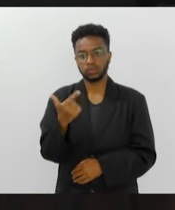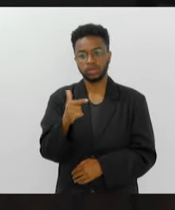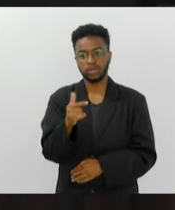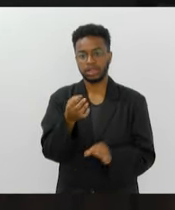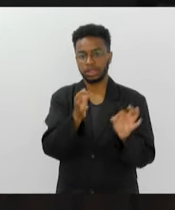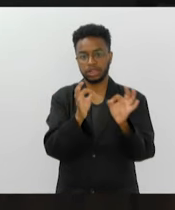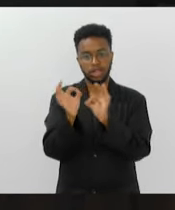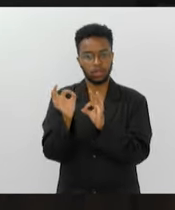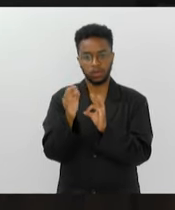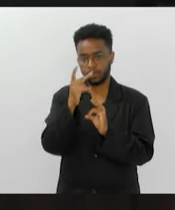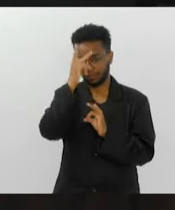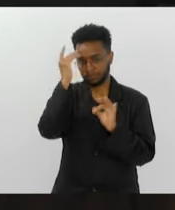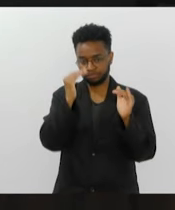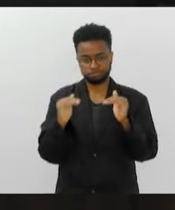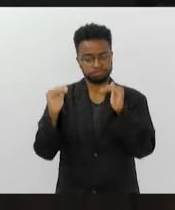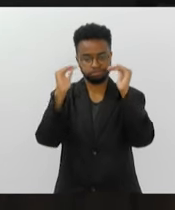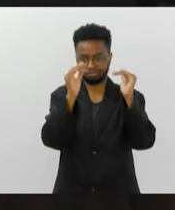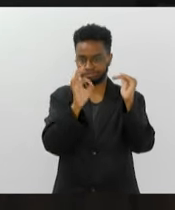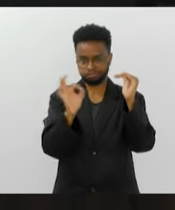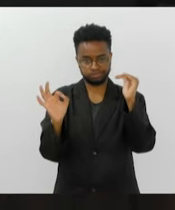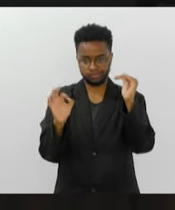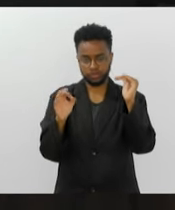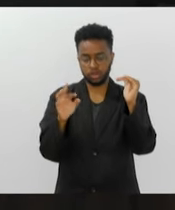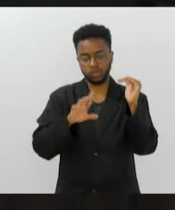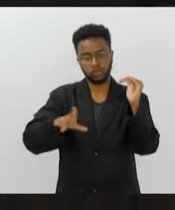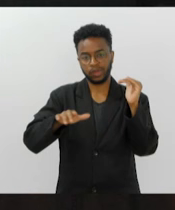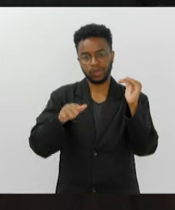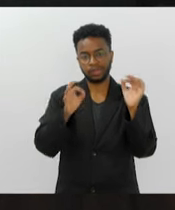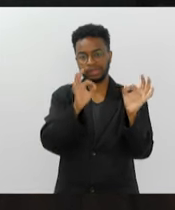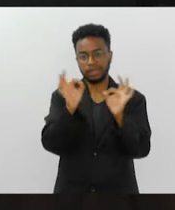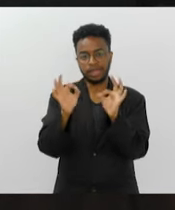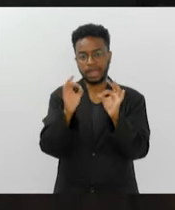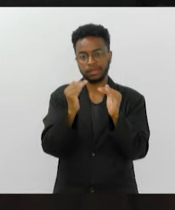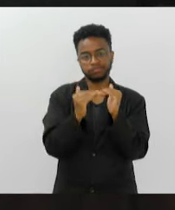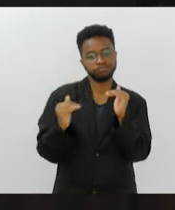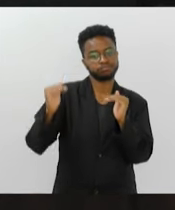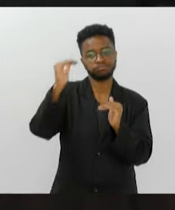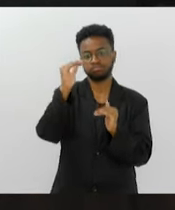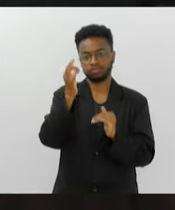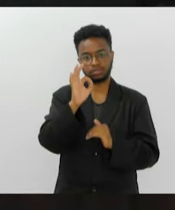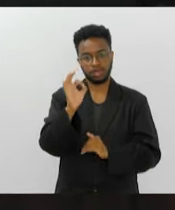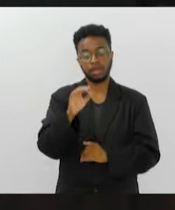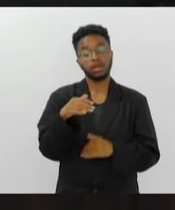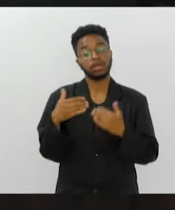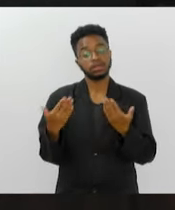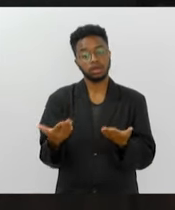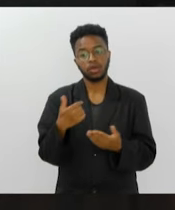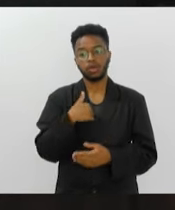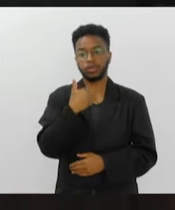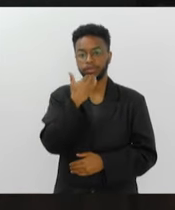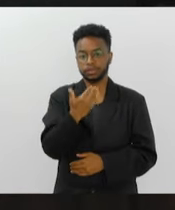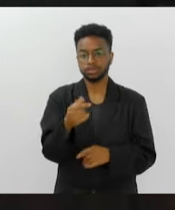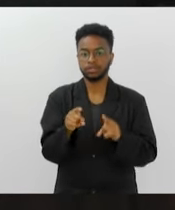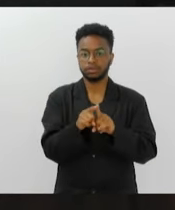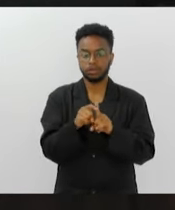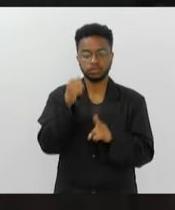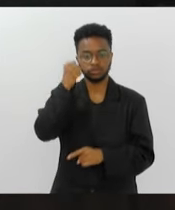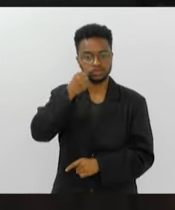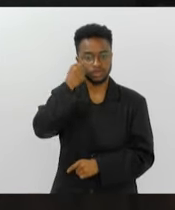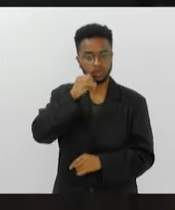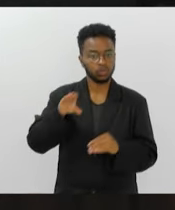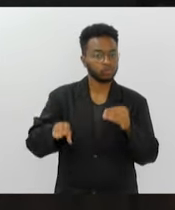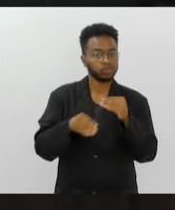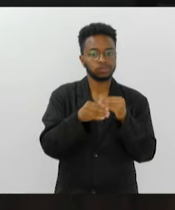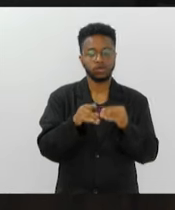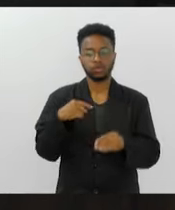patrono aqui soberano eu acho que ninguém tem que sobrepor sobre nenhum dos colegas então inclusive pedi que o senador incluísse numa